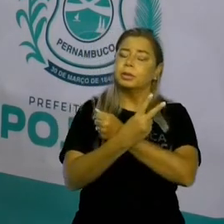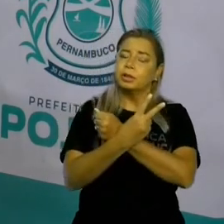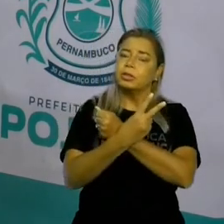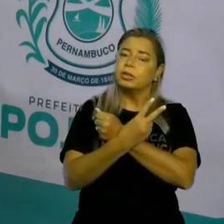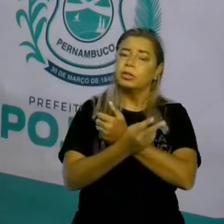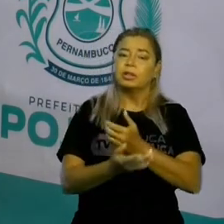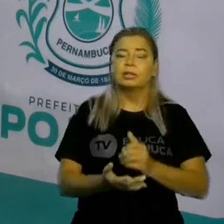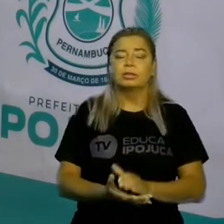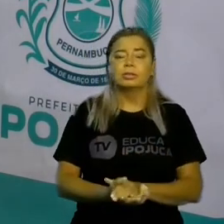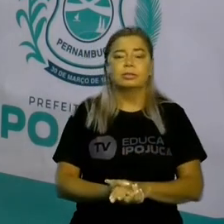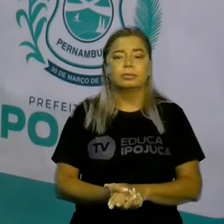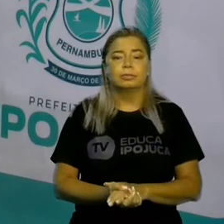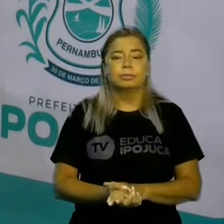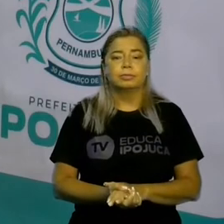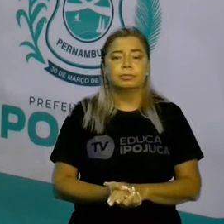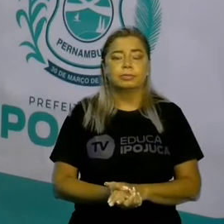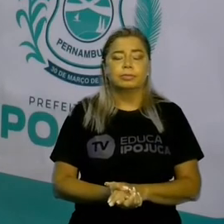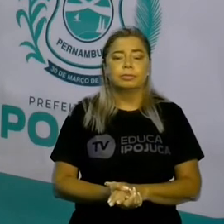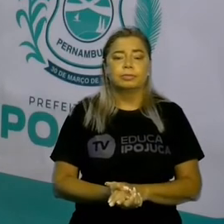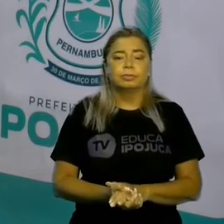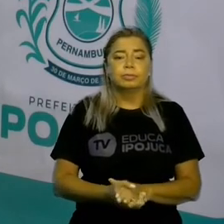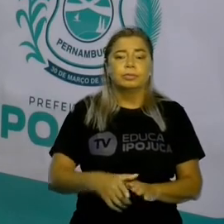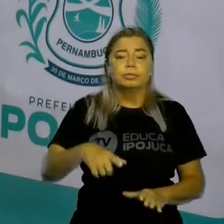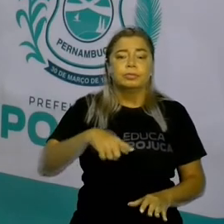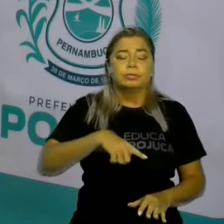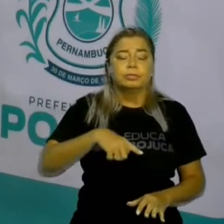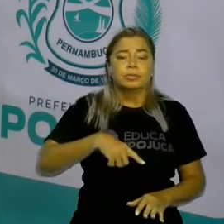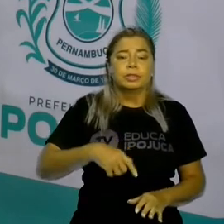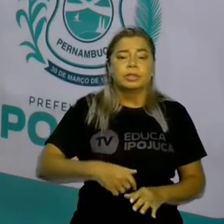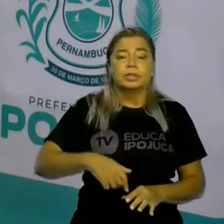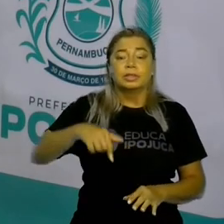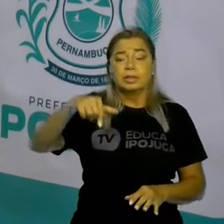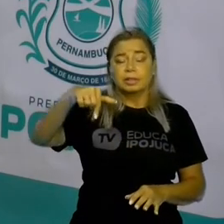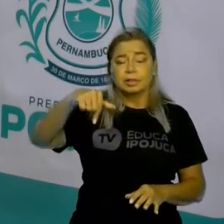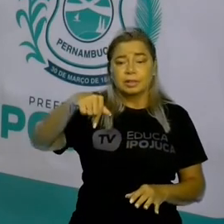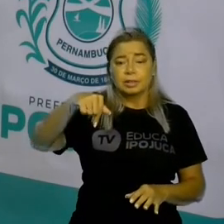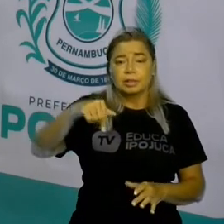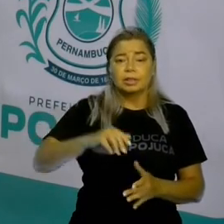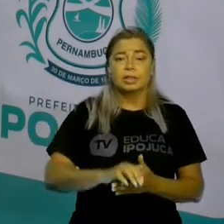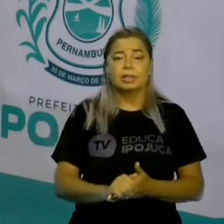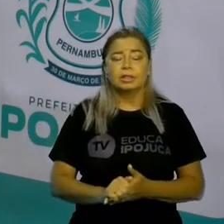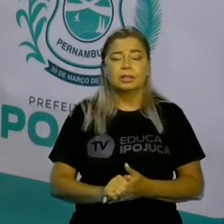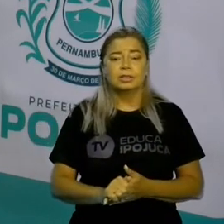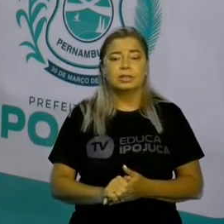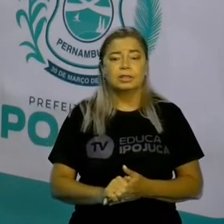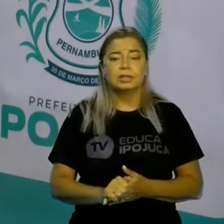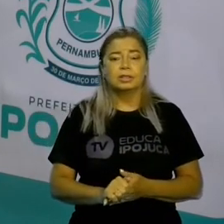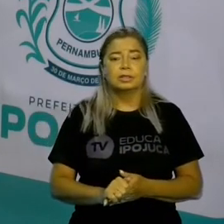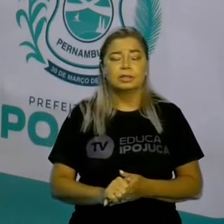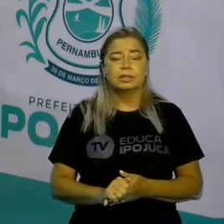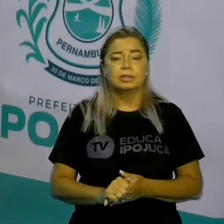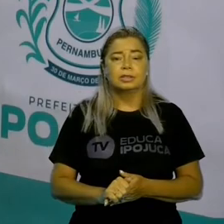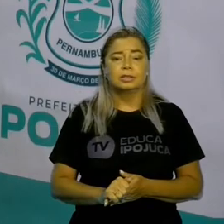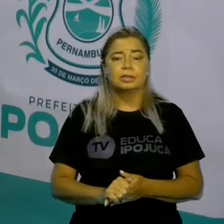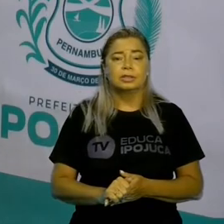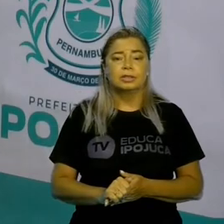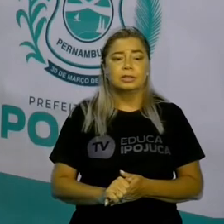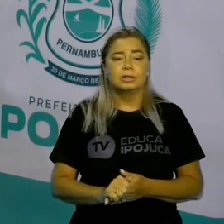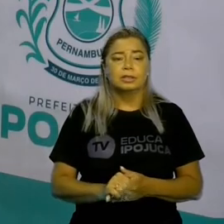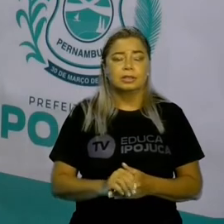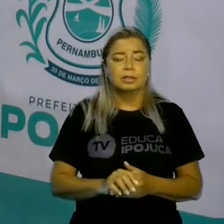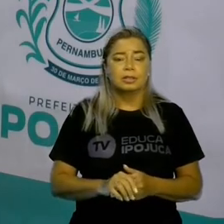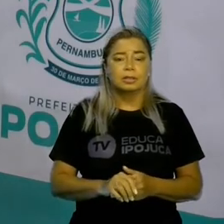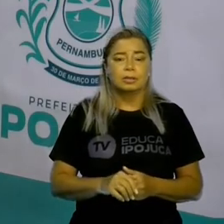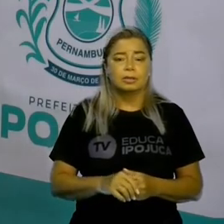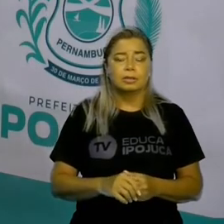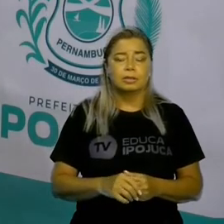milhar. Tem 7, vamos fazer o seguinte: vira 6, e aqui